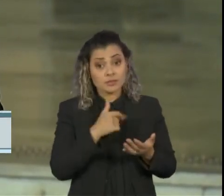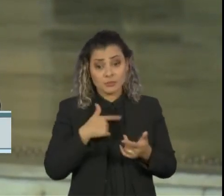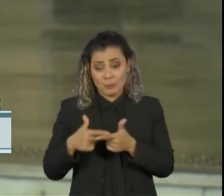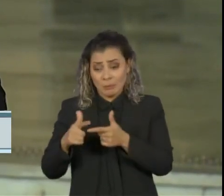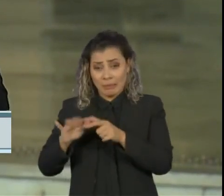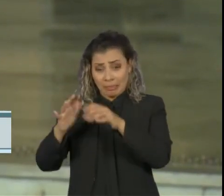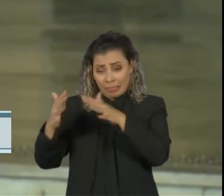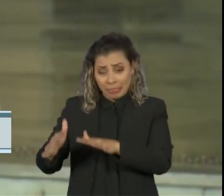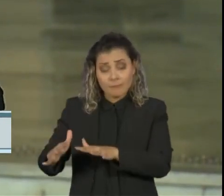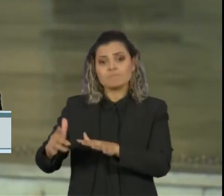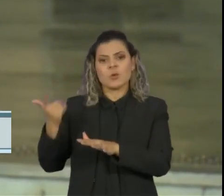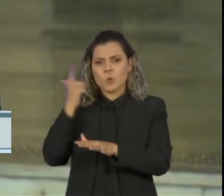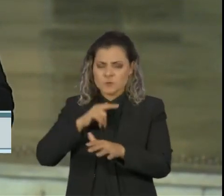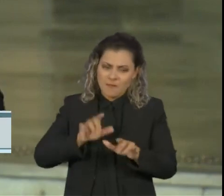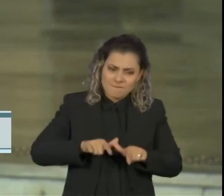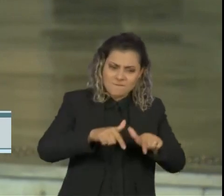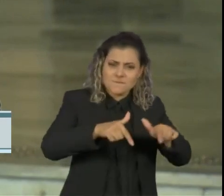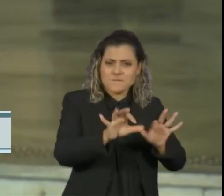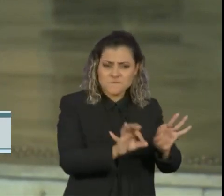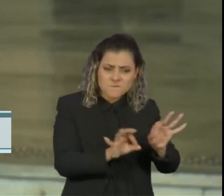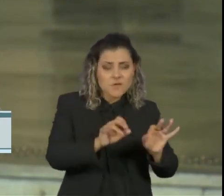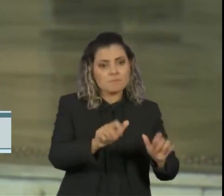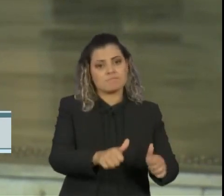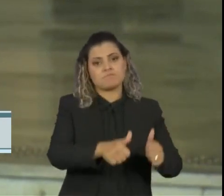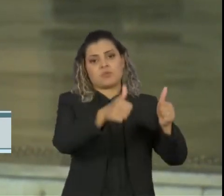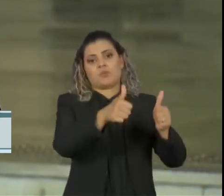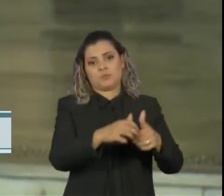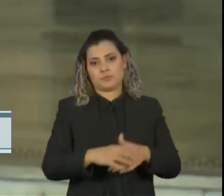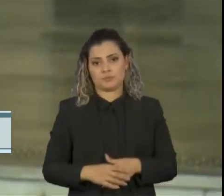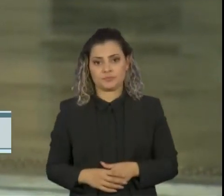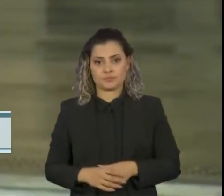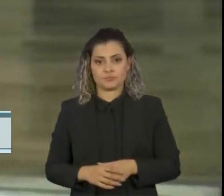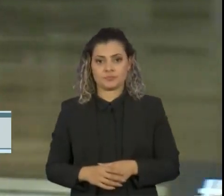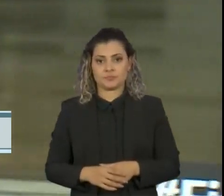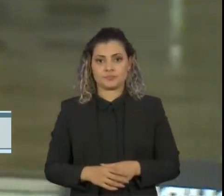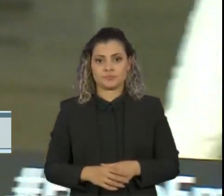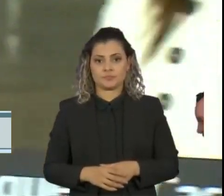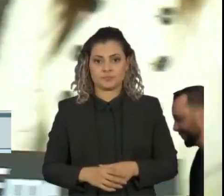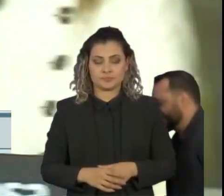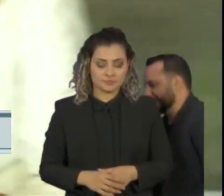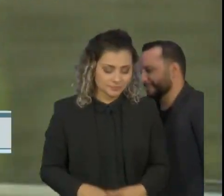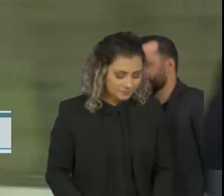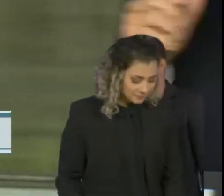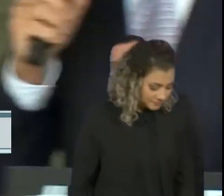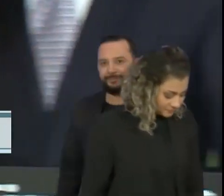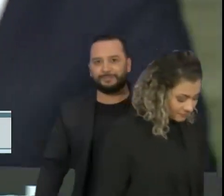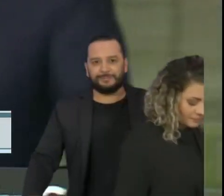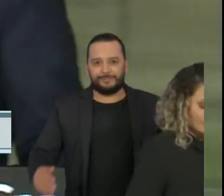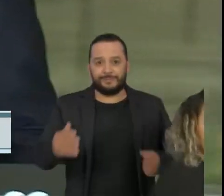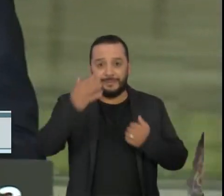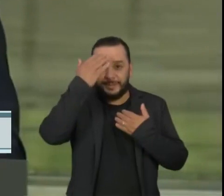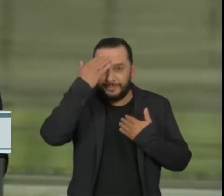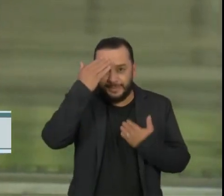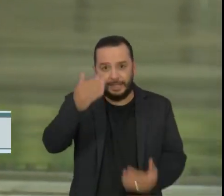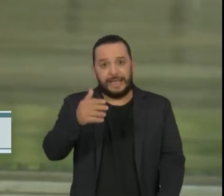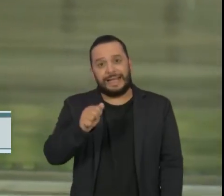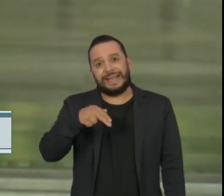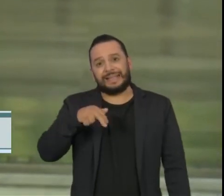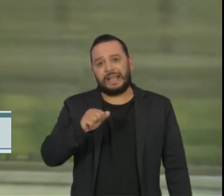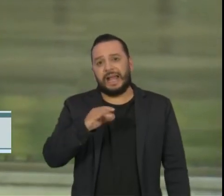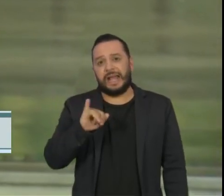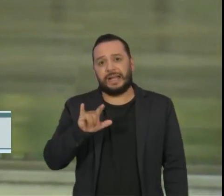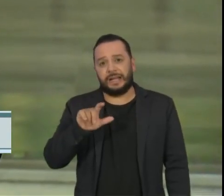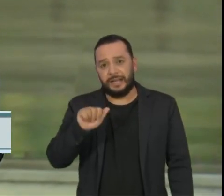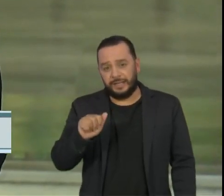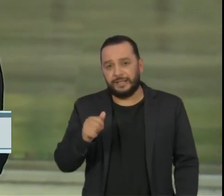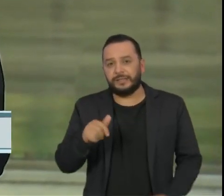crise debelada, essa crise enfrentada e superada. Obrigado, Ana Carla. Vitor Moraes, obrigado pelas perguntas.